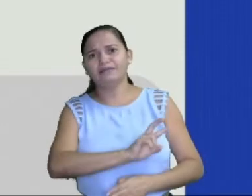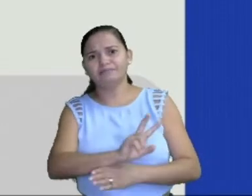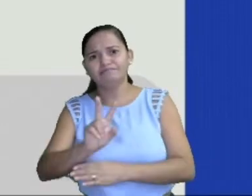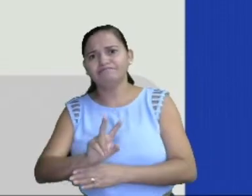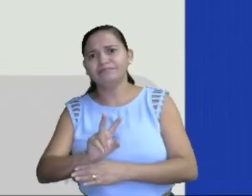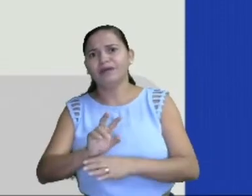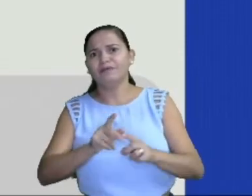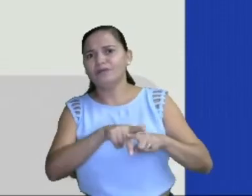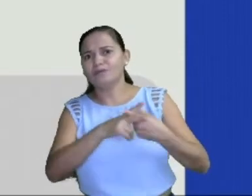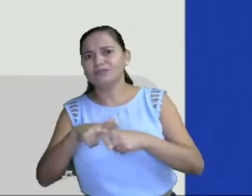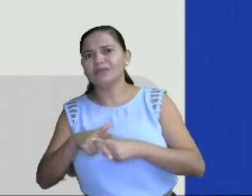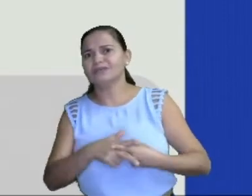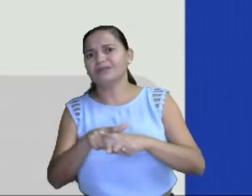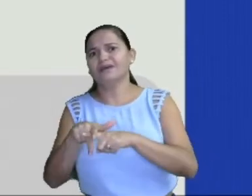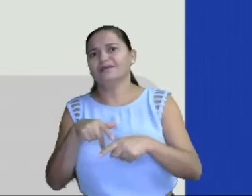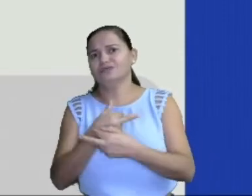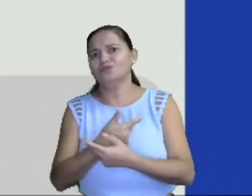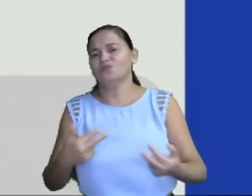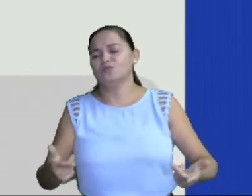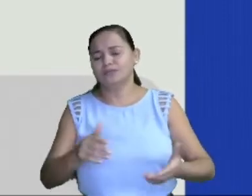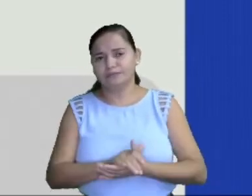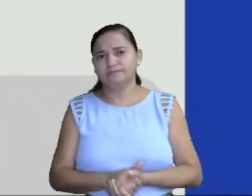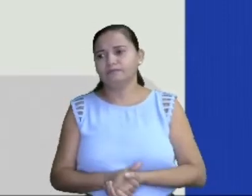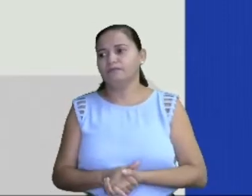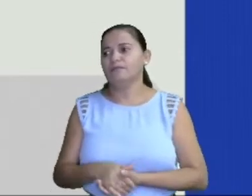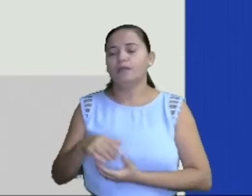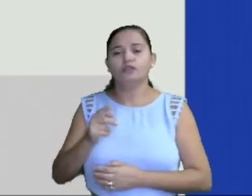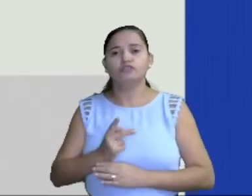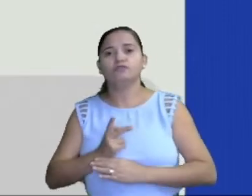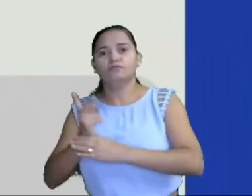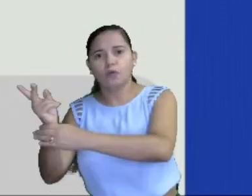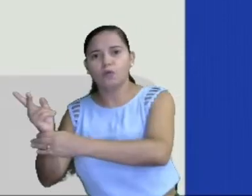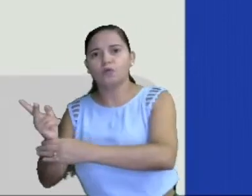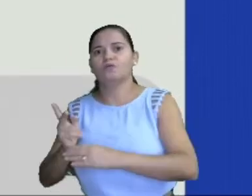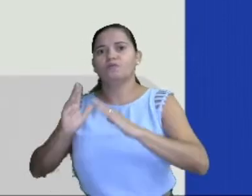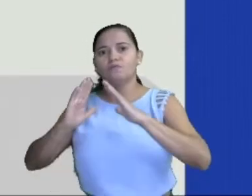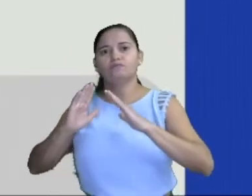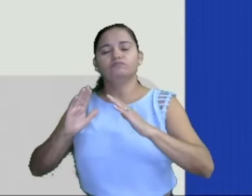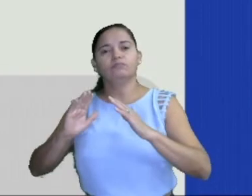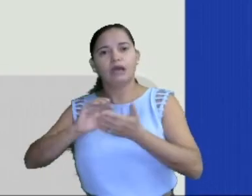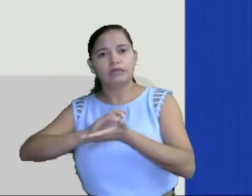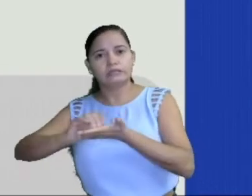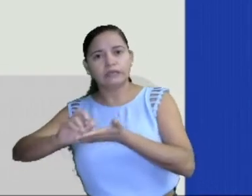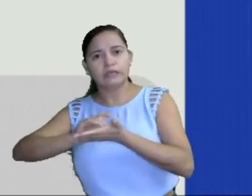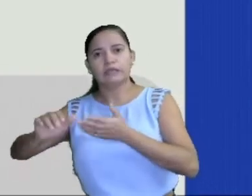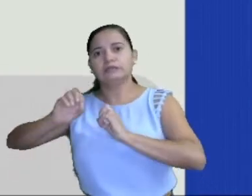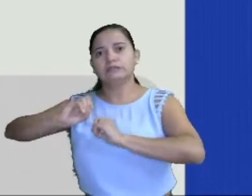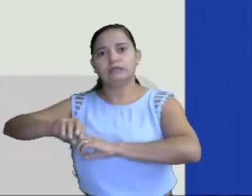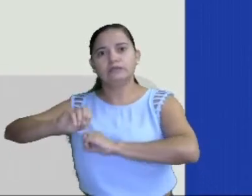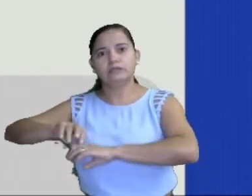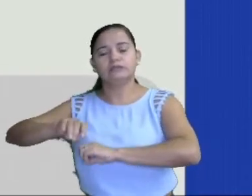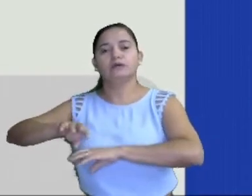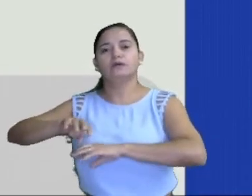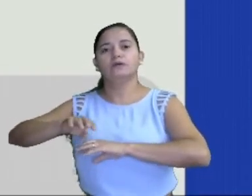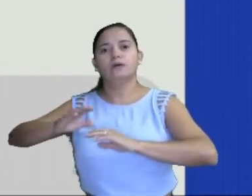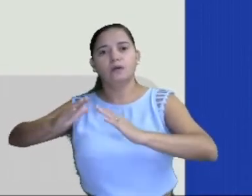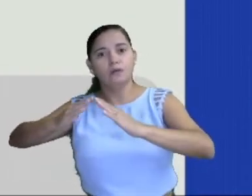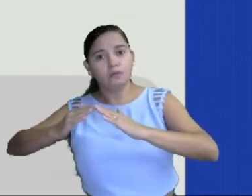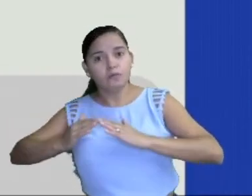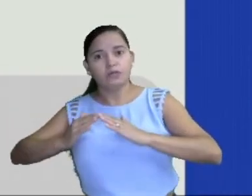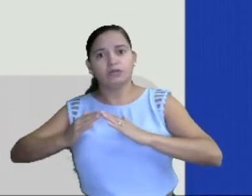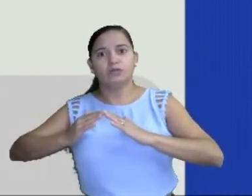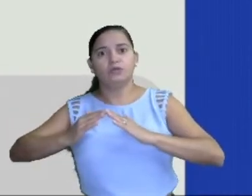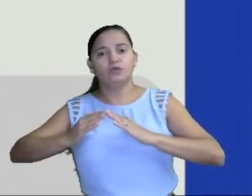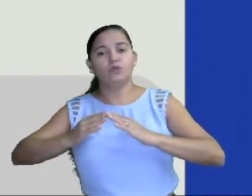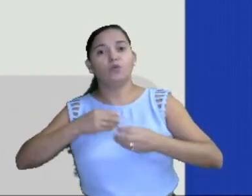estrago que eles fizeram. Procuramos a Secretaria de Educação, que mais uma vez pediu a atenção da população, que ao notar alguma